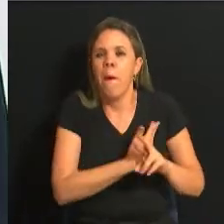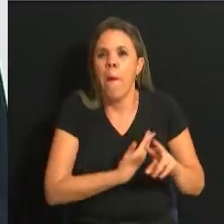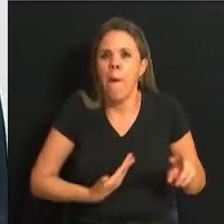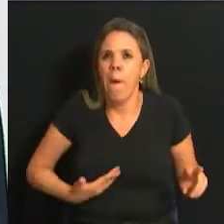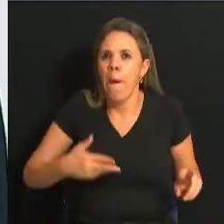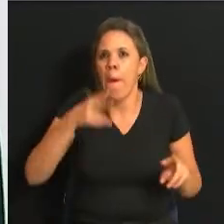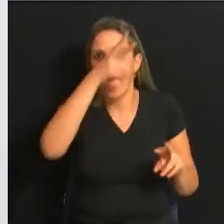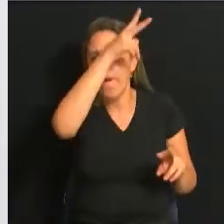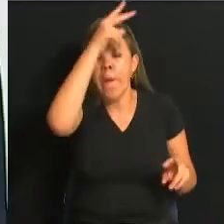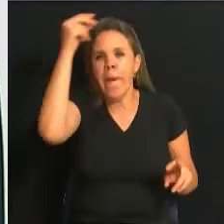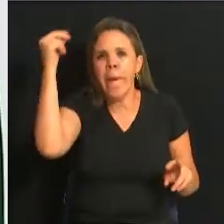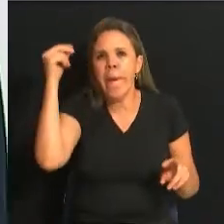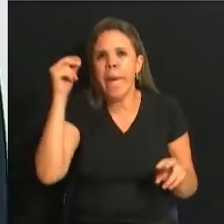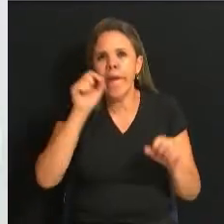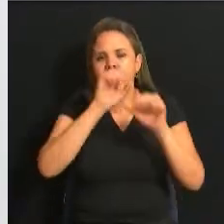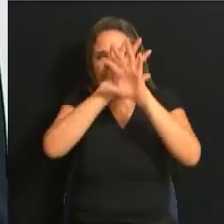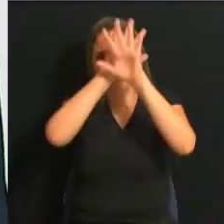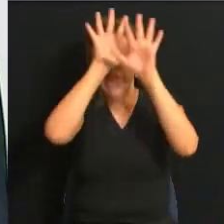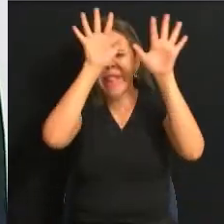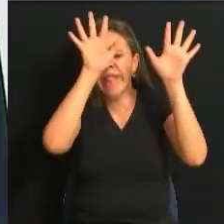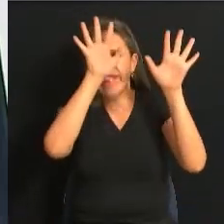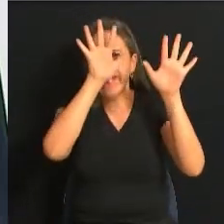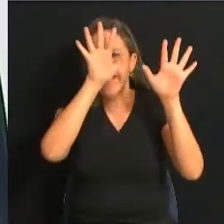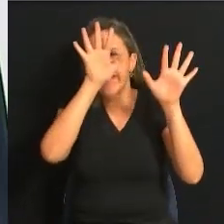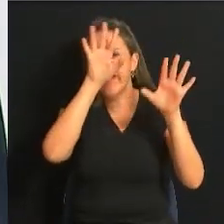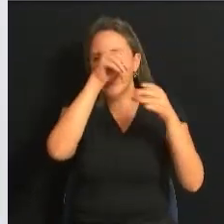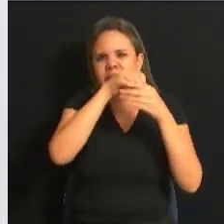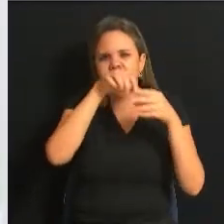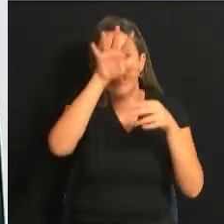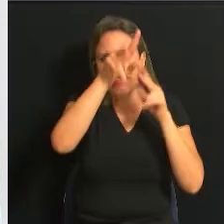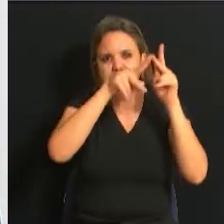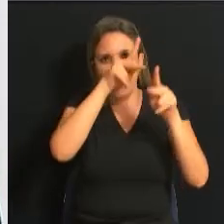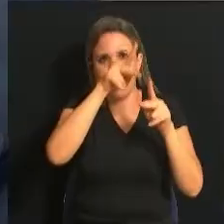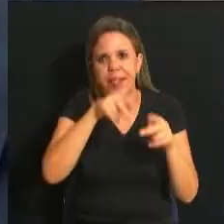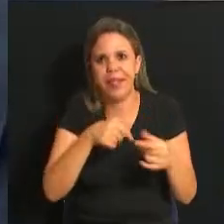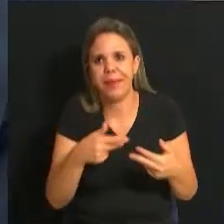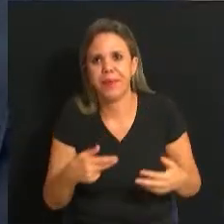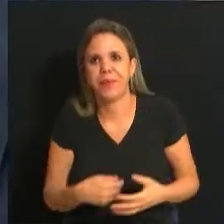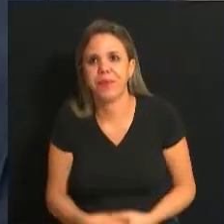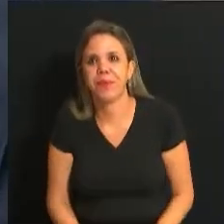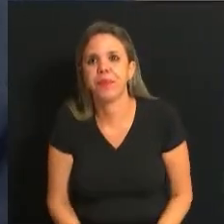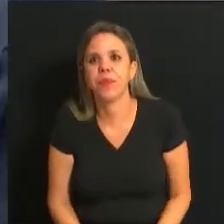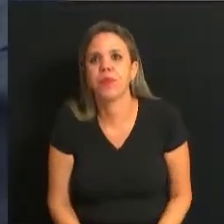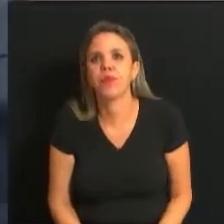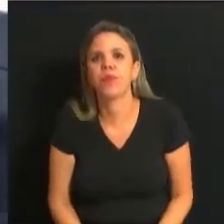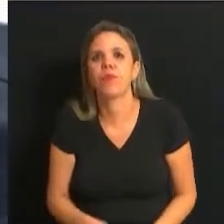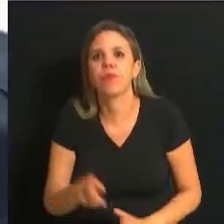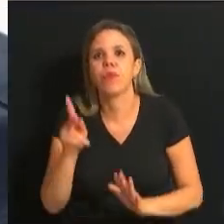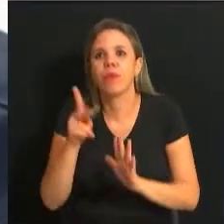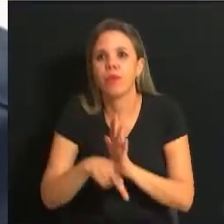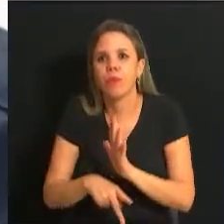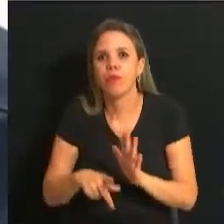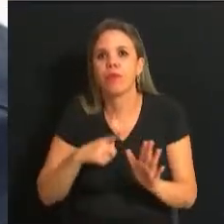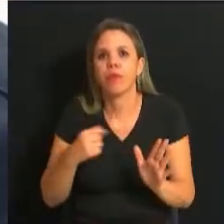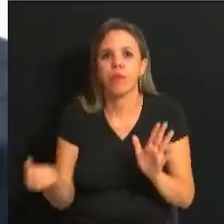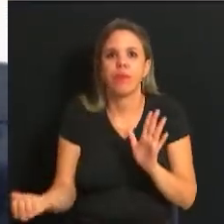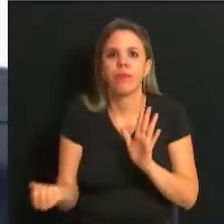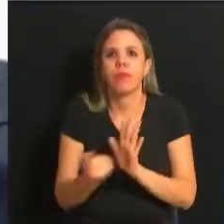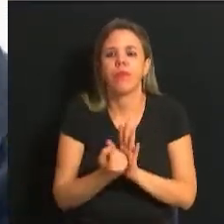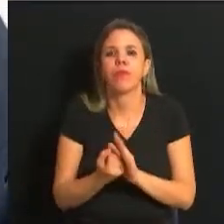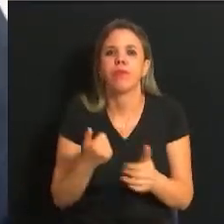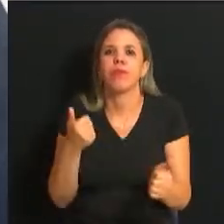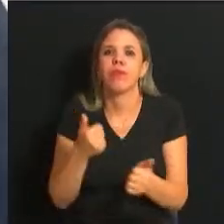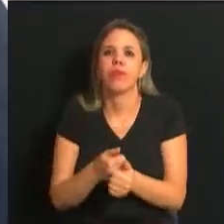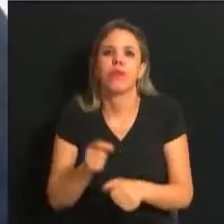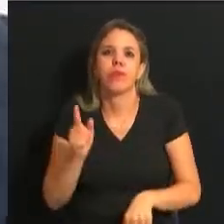públicas, a transparência impera na sociedade e as coisas andam. Apesar do projeto ter sido protocolado há pouco tempo,